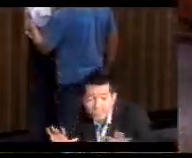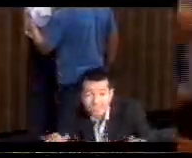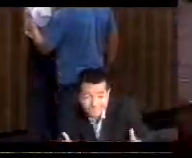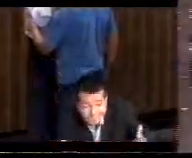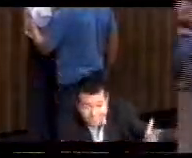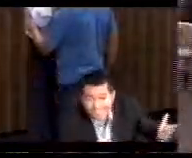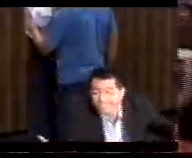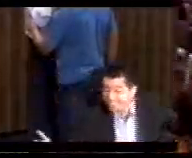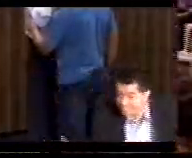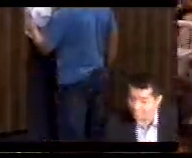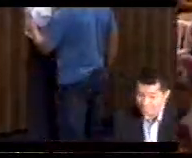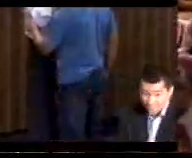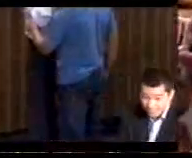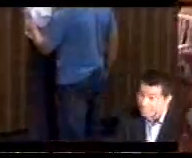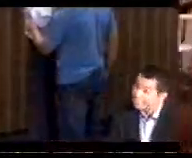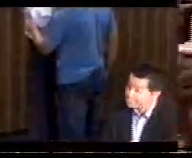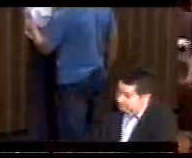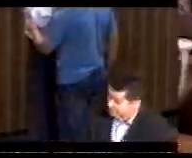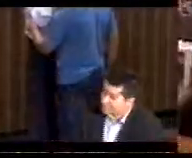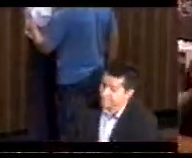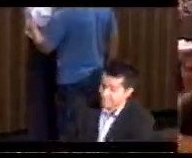Vamos lá, bem bonito.